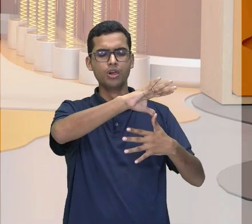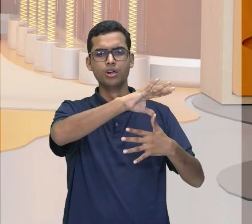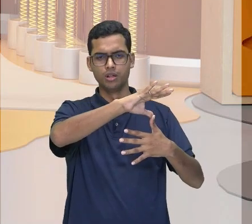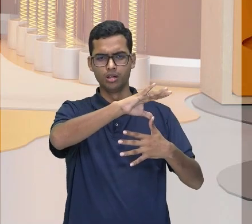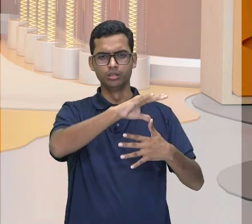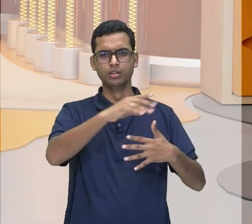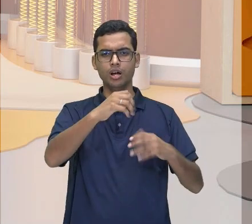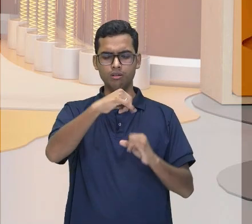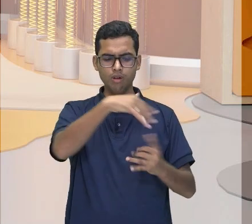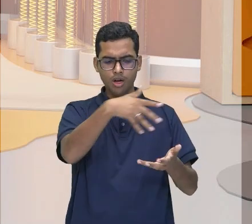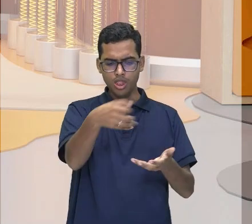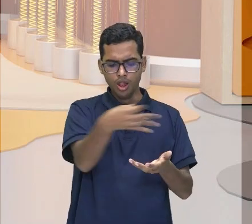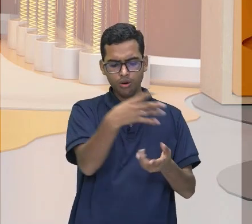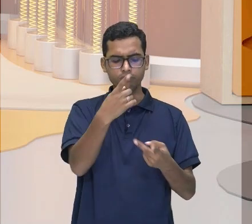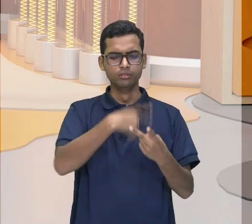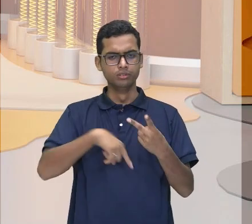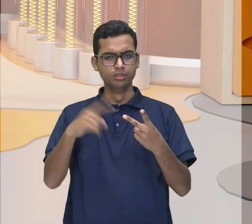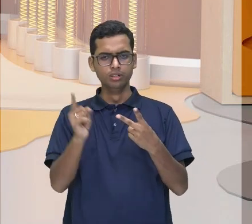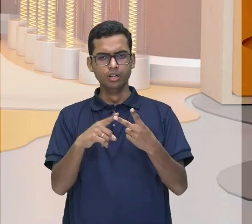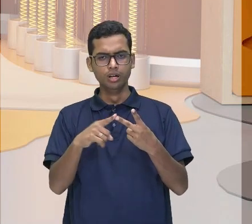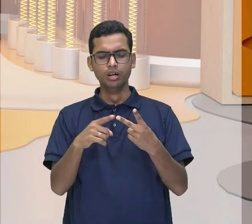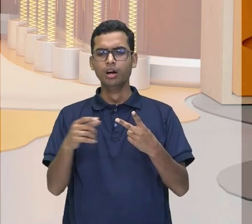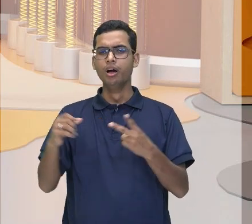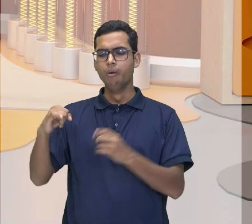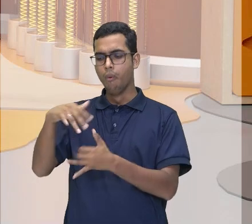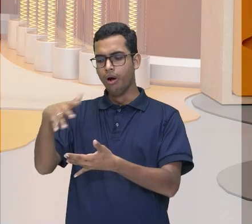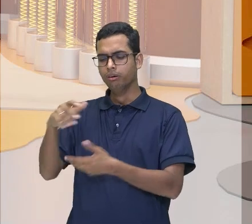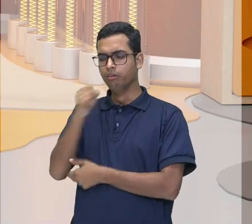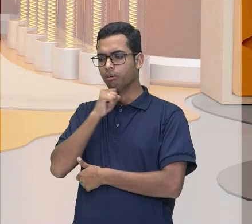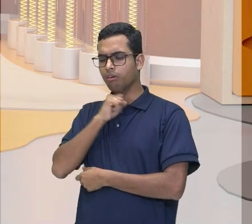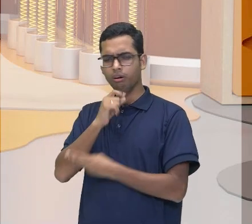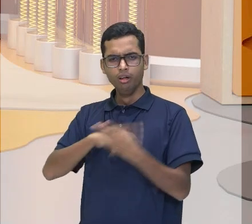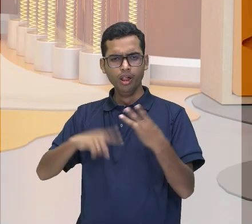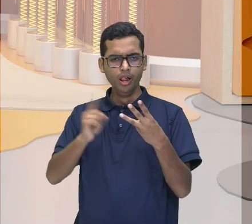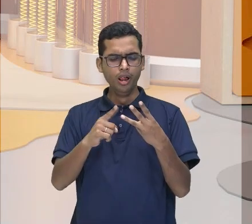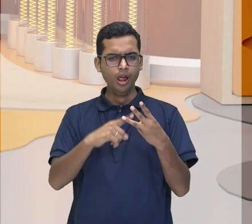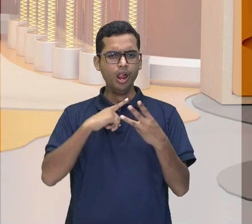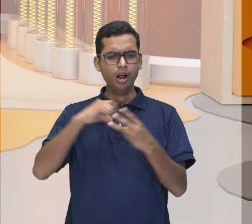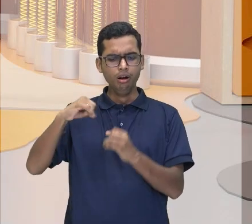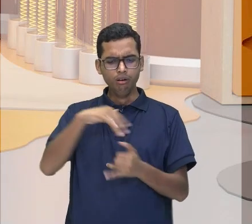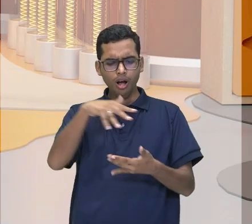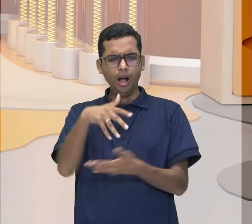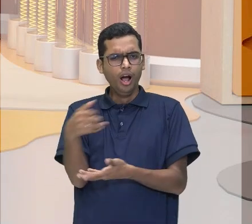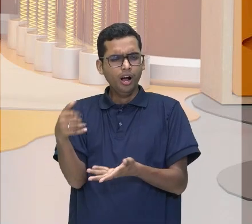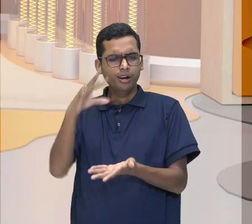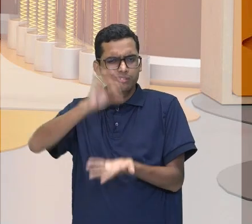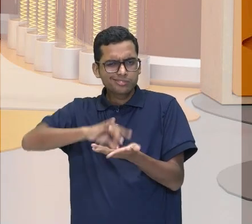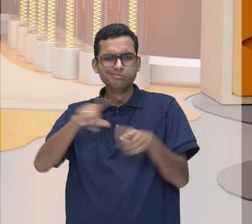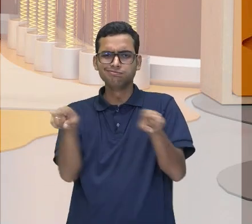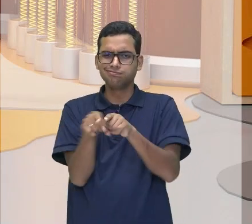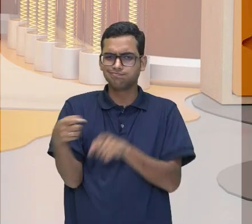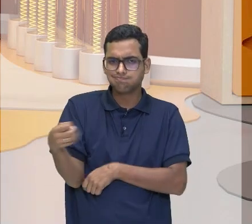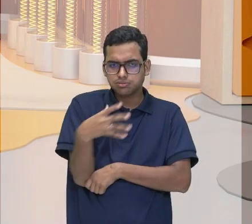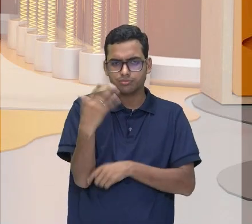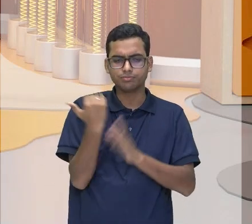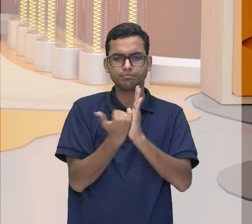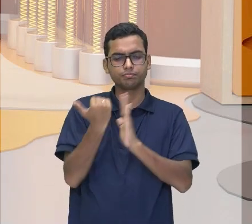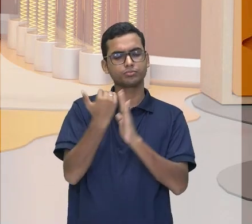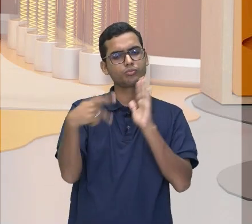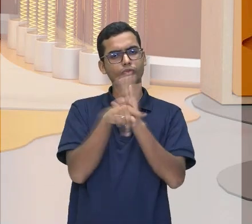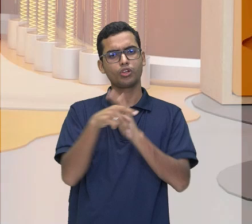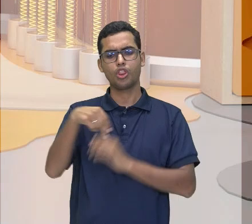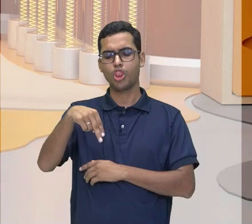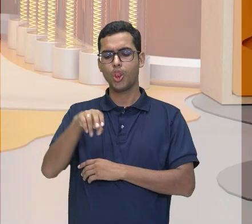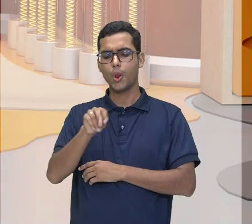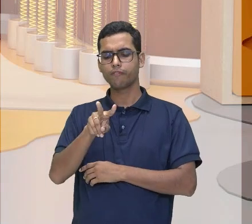divisão do mundo de acordo com o ponto de vista histórico. E o que vai marcar a diferença desses mundos é justamente